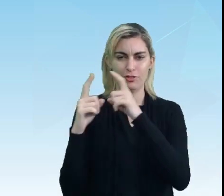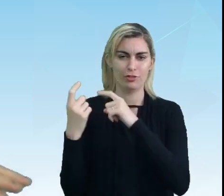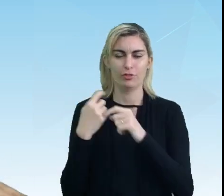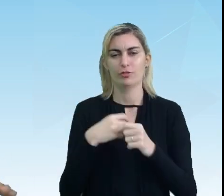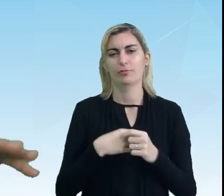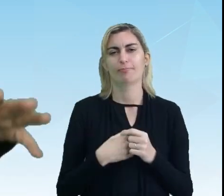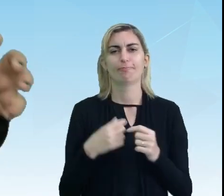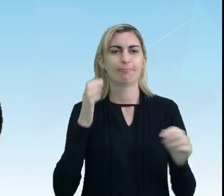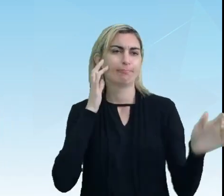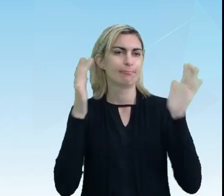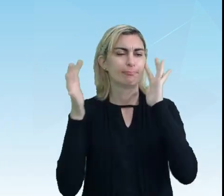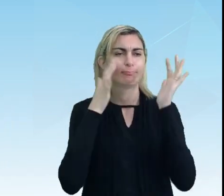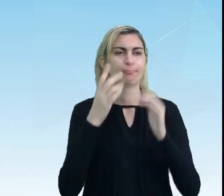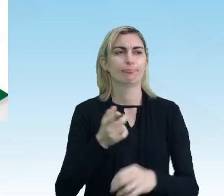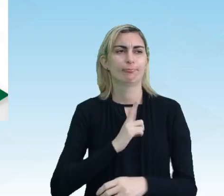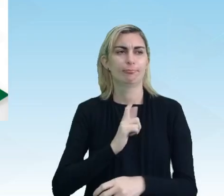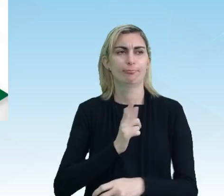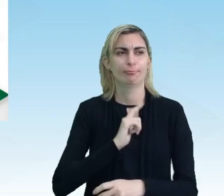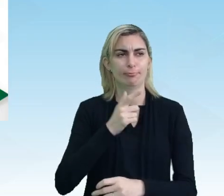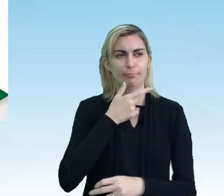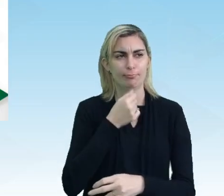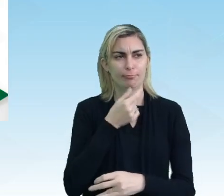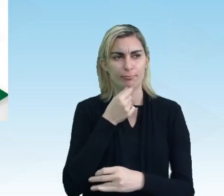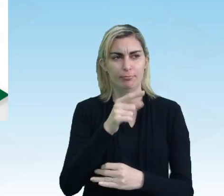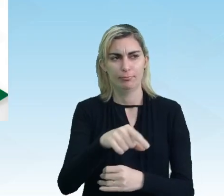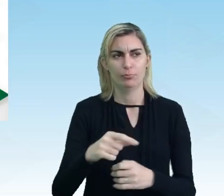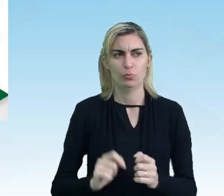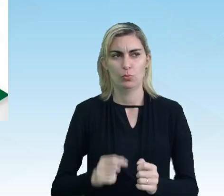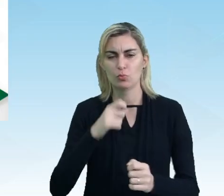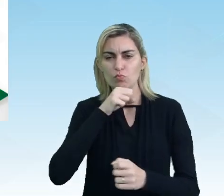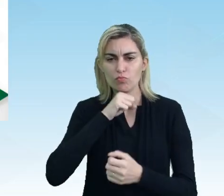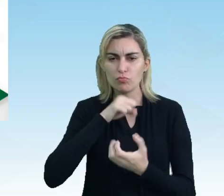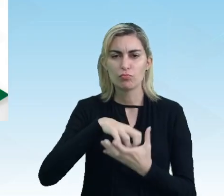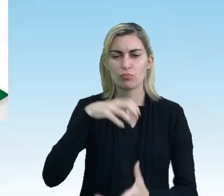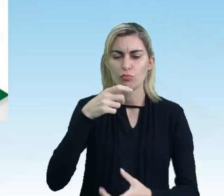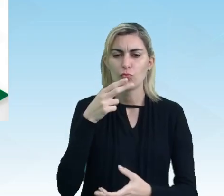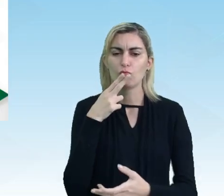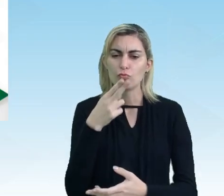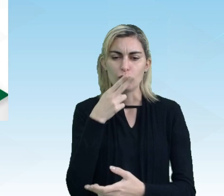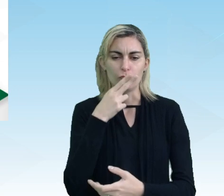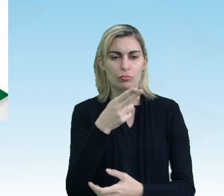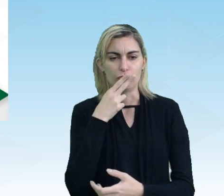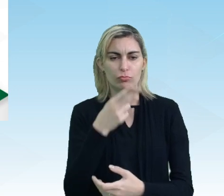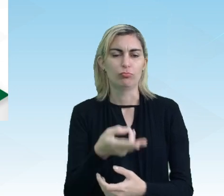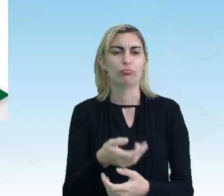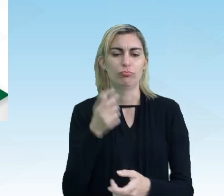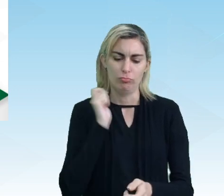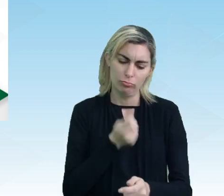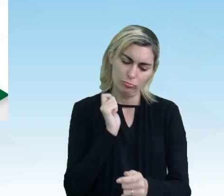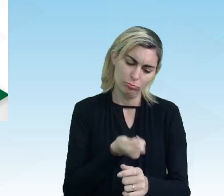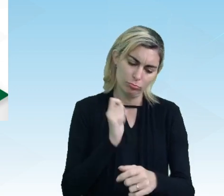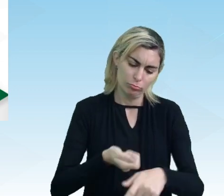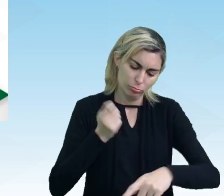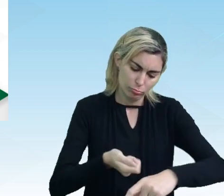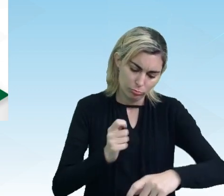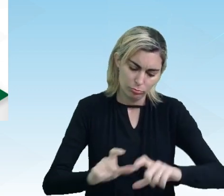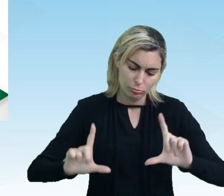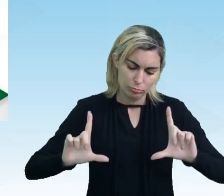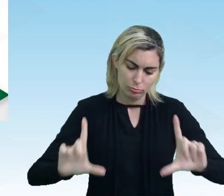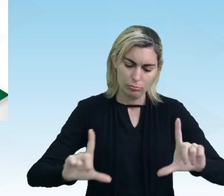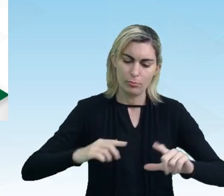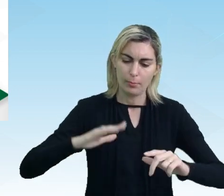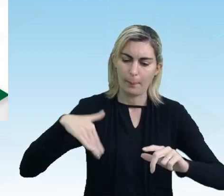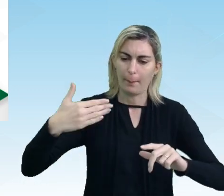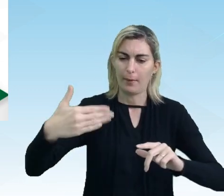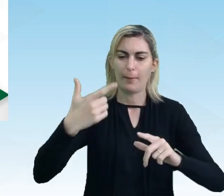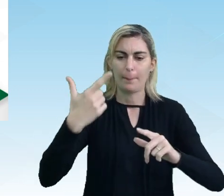reflexão aí. Tem um caba, o seu eu todo poderoso, né, fumando seu charuto e batendo o martelo ali numa plaquinha. Breve,